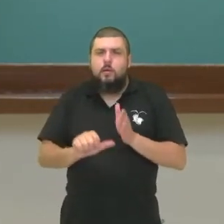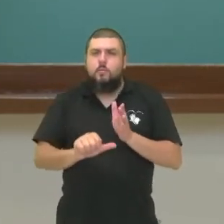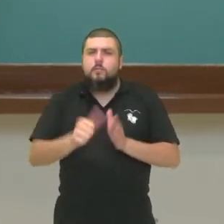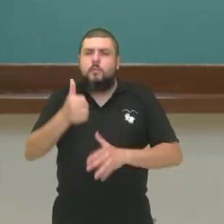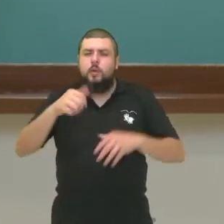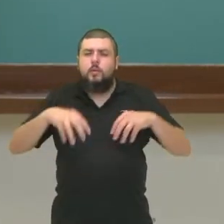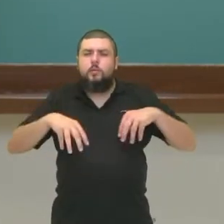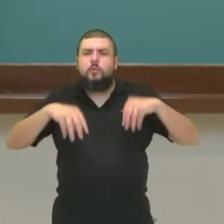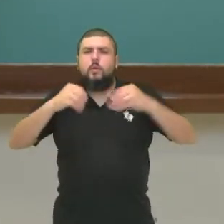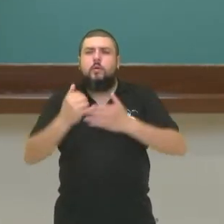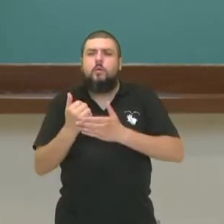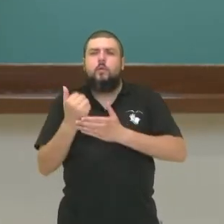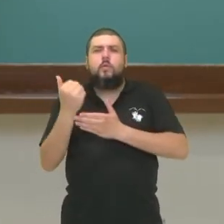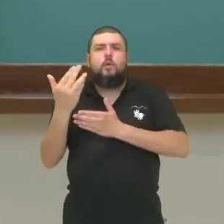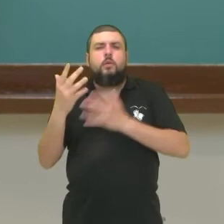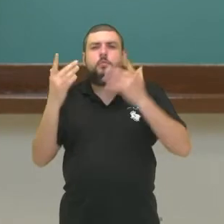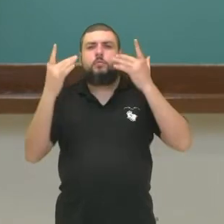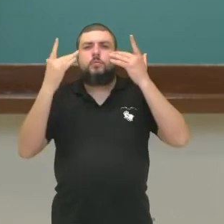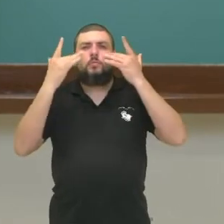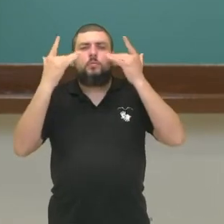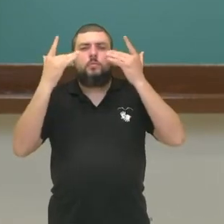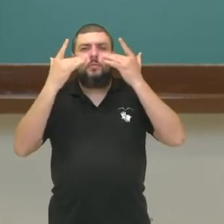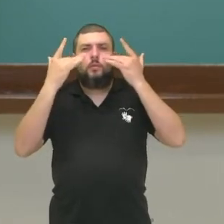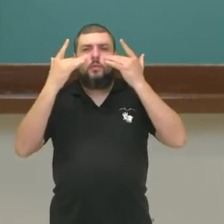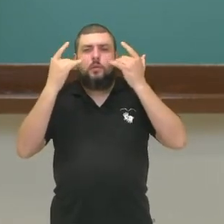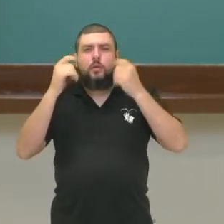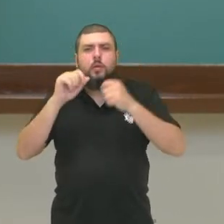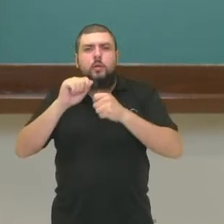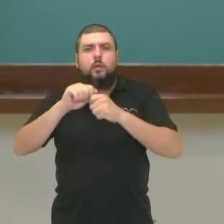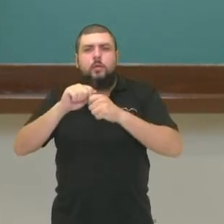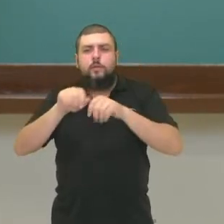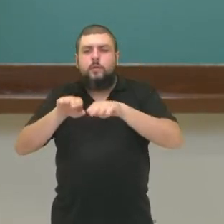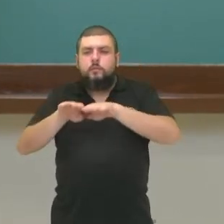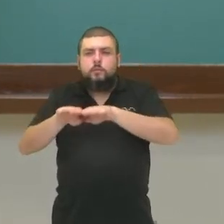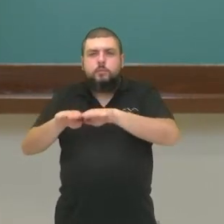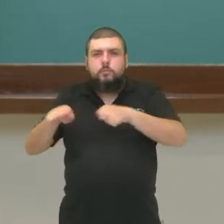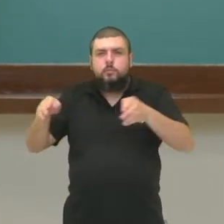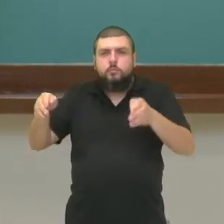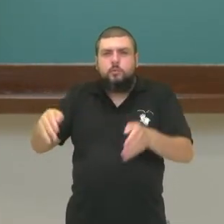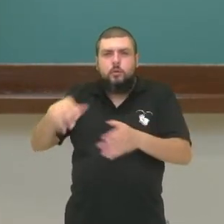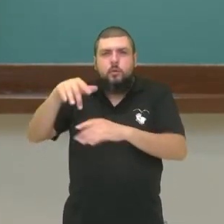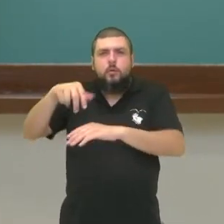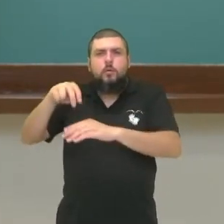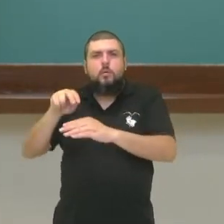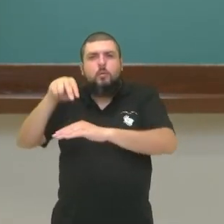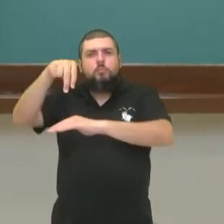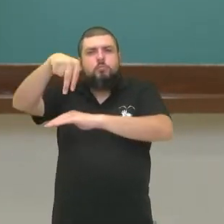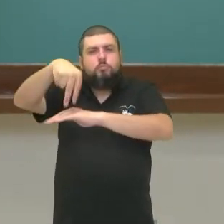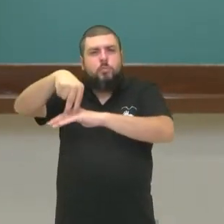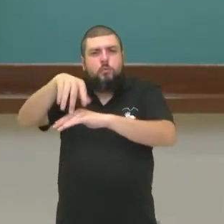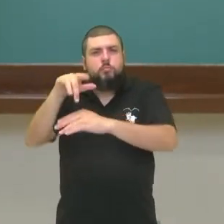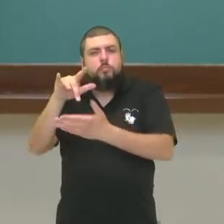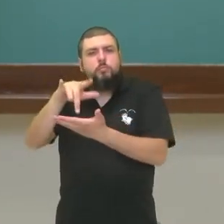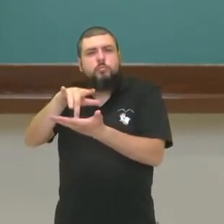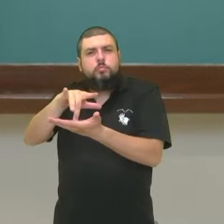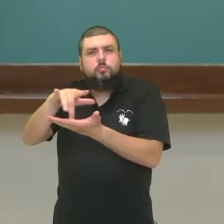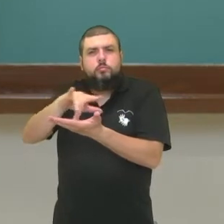de apresentação, sendo realizada em cima de um palco por bailarinos